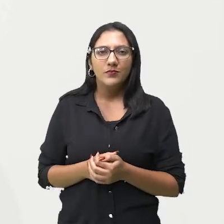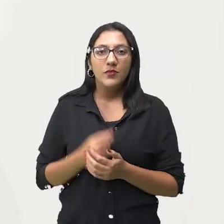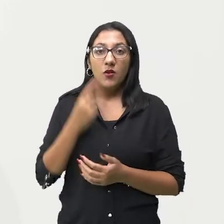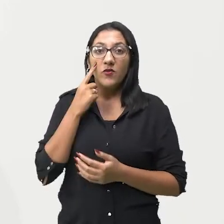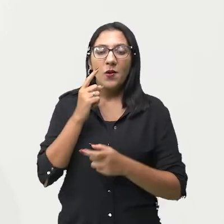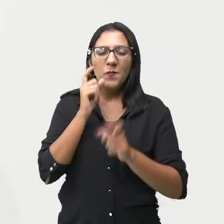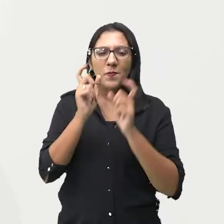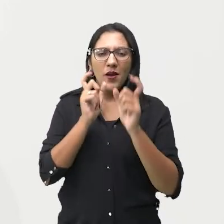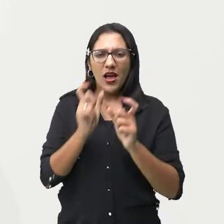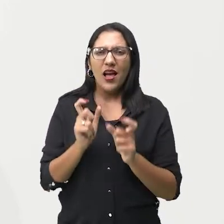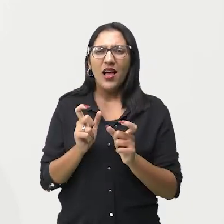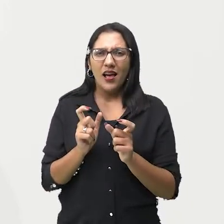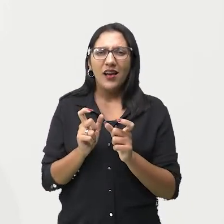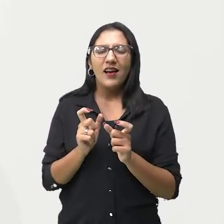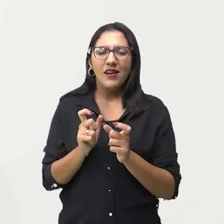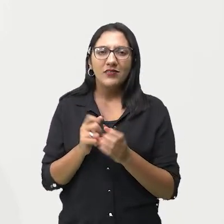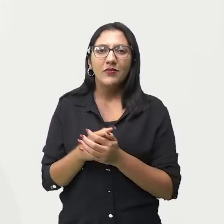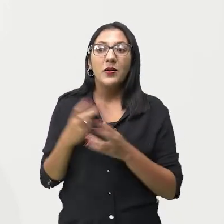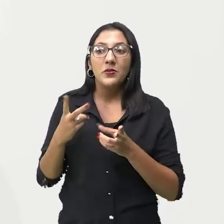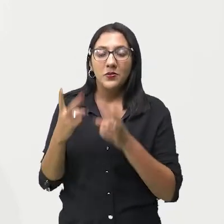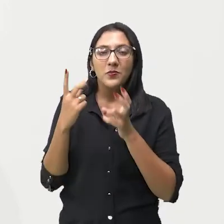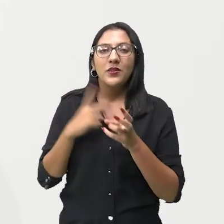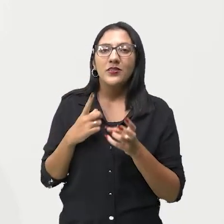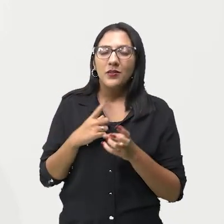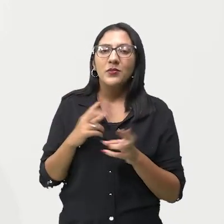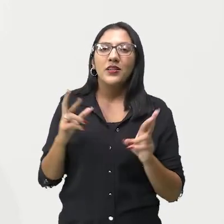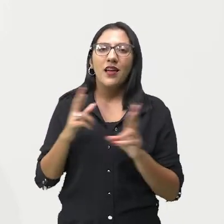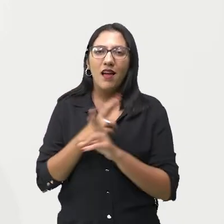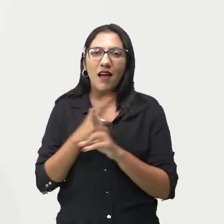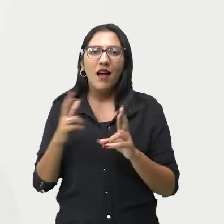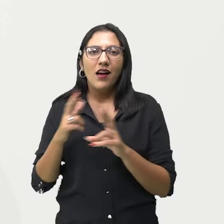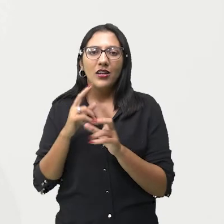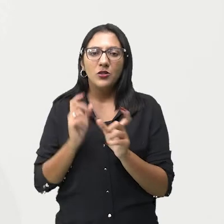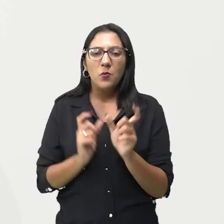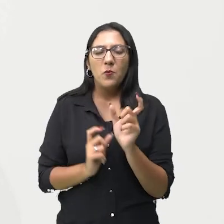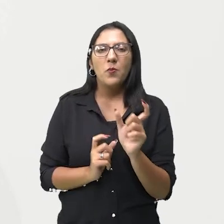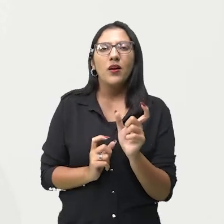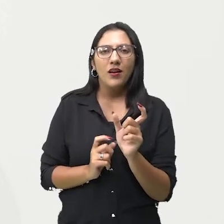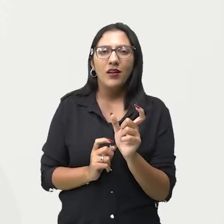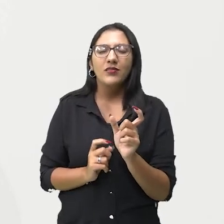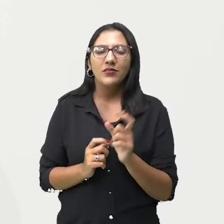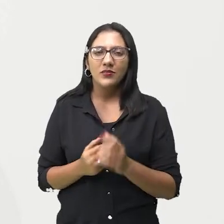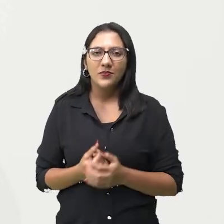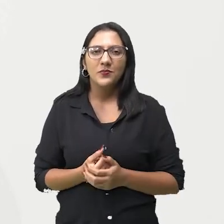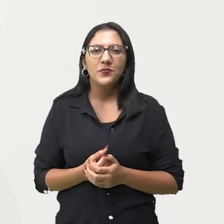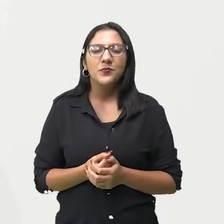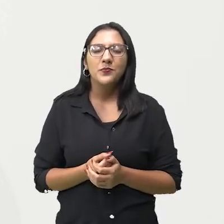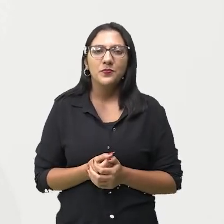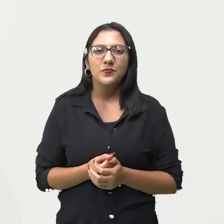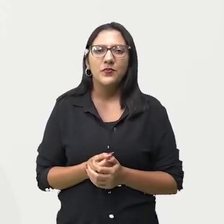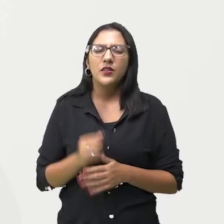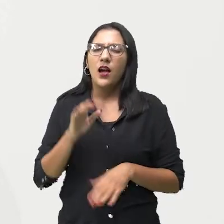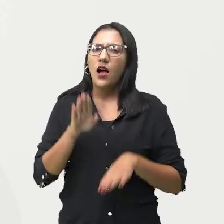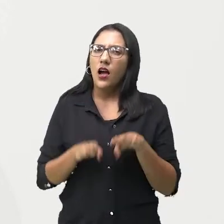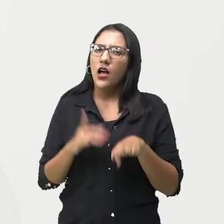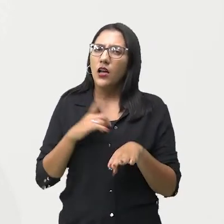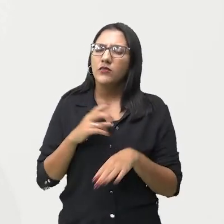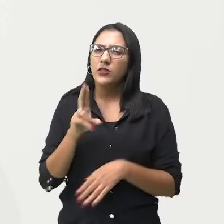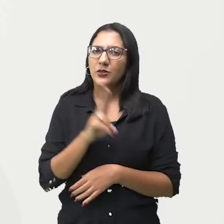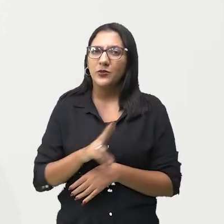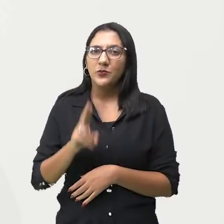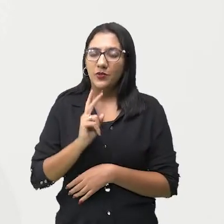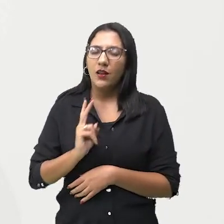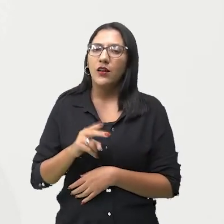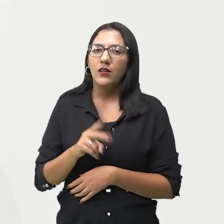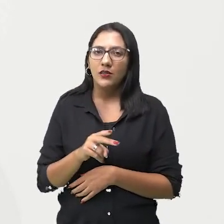eu acabei de utilizar aqui, todos eles estão no pretérito imperfeito. Normalmente, o pretérito imperfeito ele é usado e